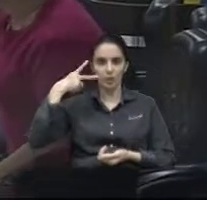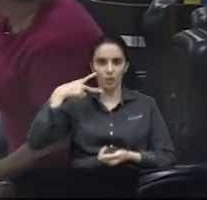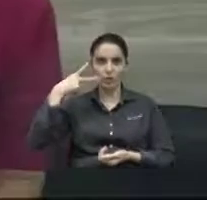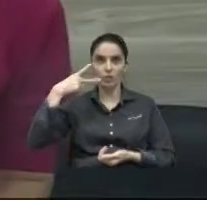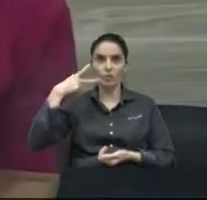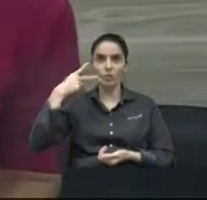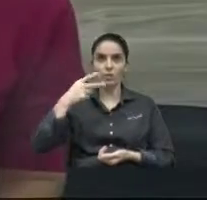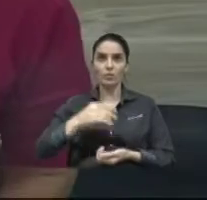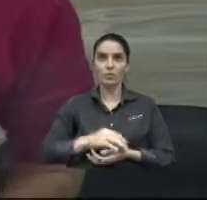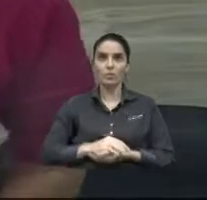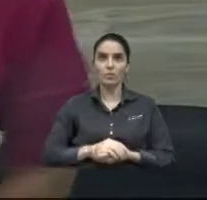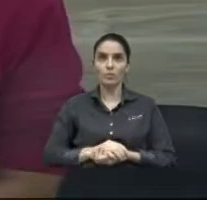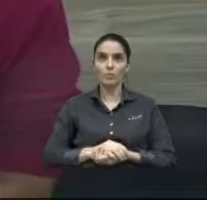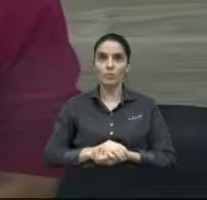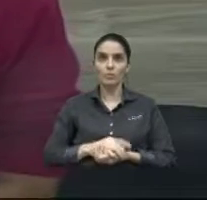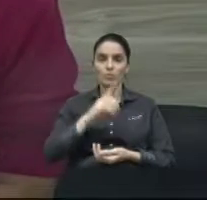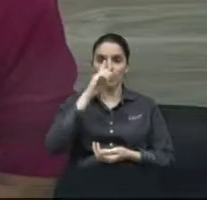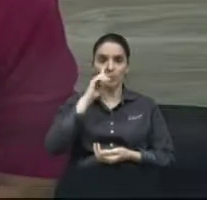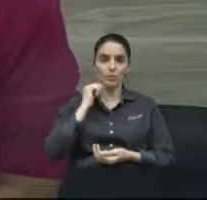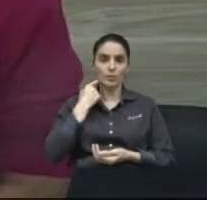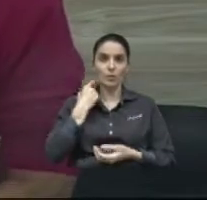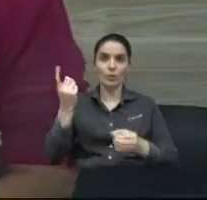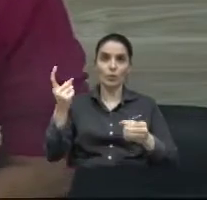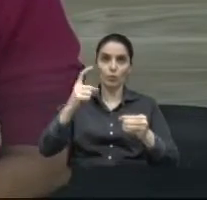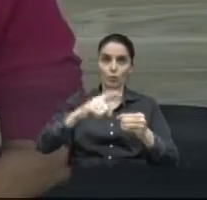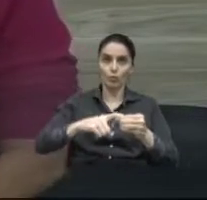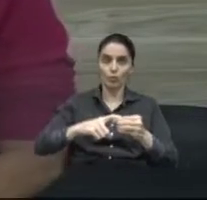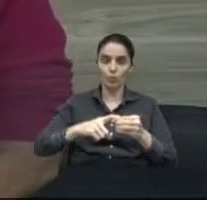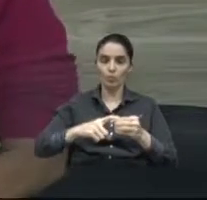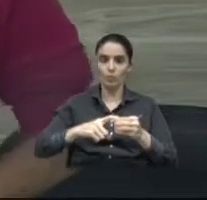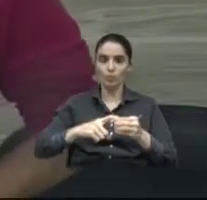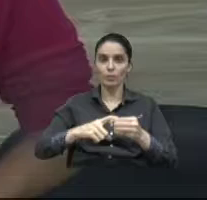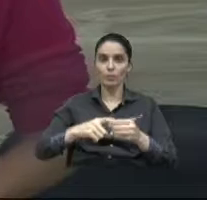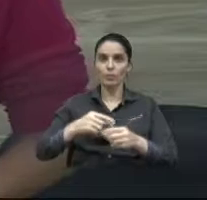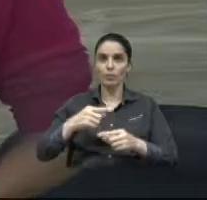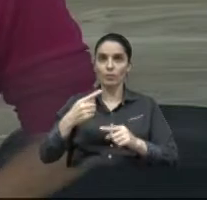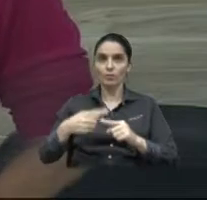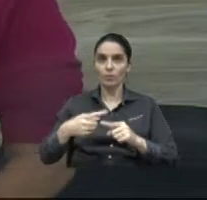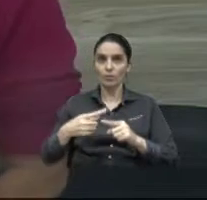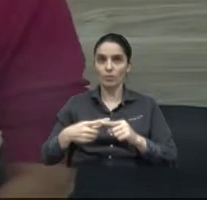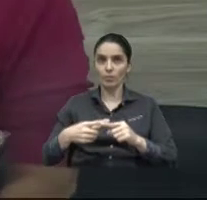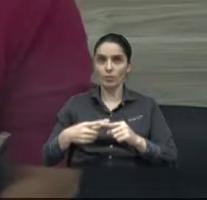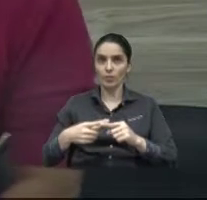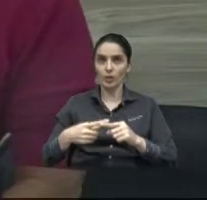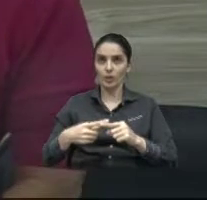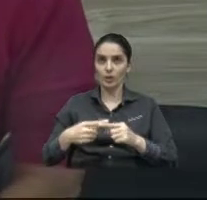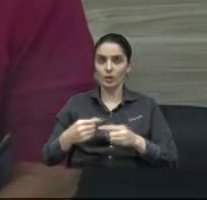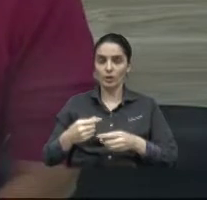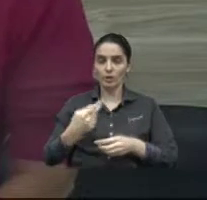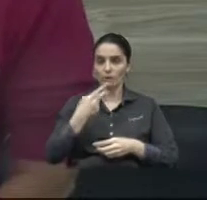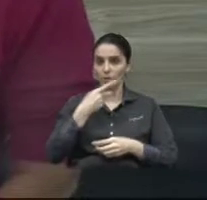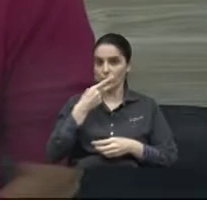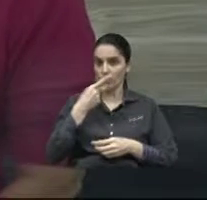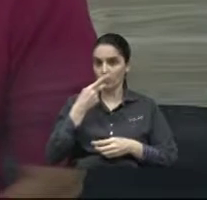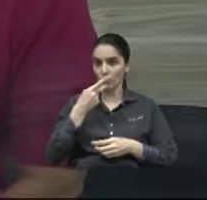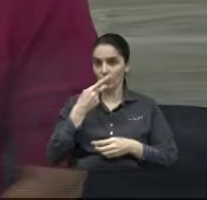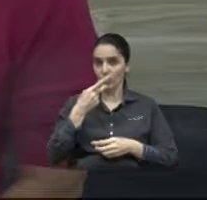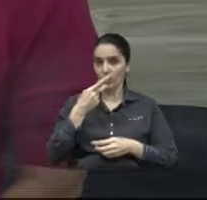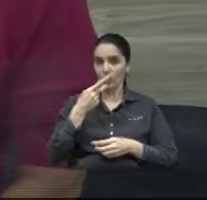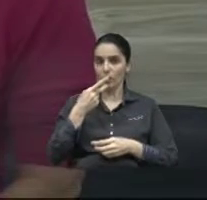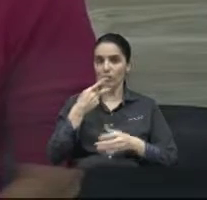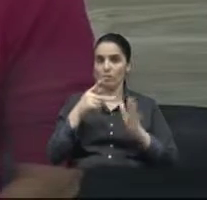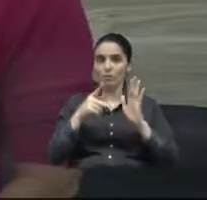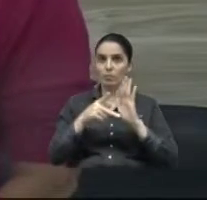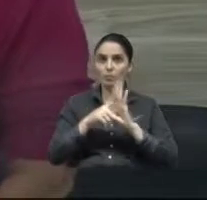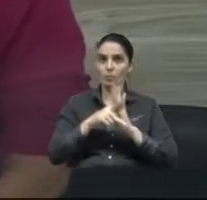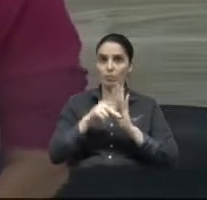bem que o vereador Newton voltou, porque uma parte da minha colocação é a ele, para que depois ele não